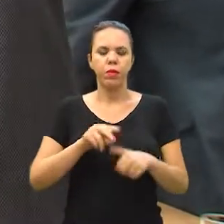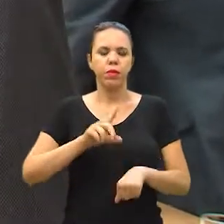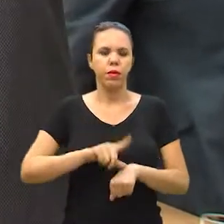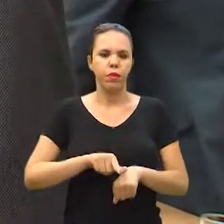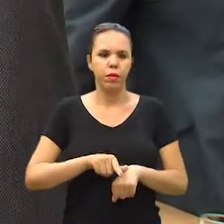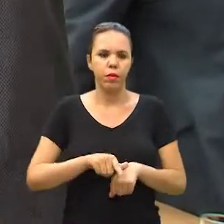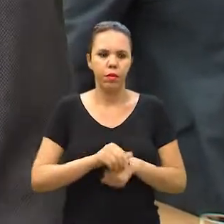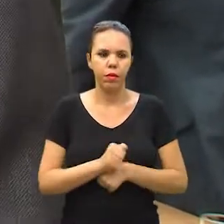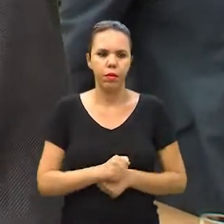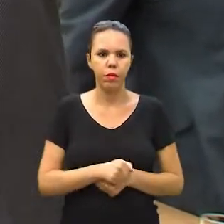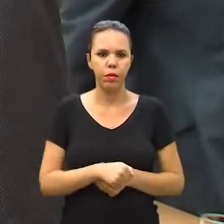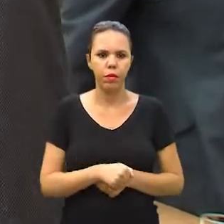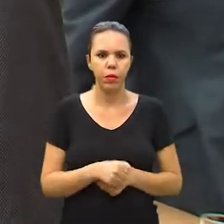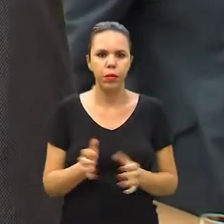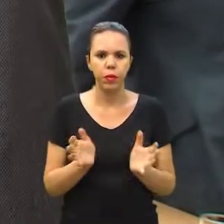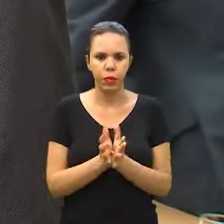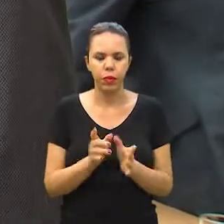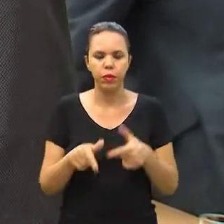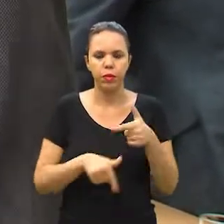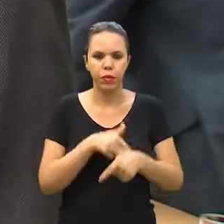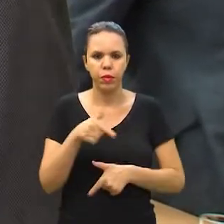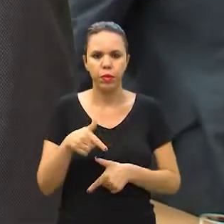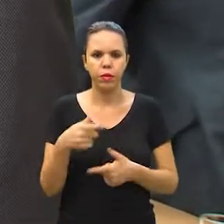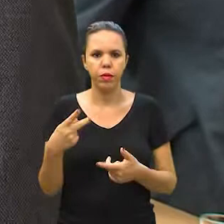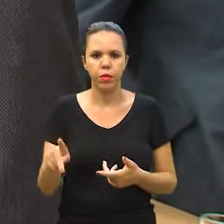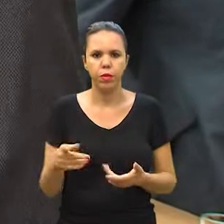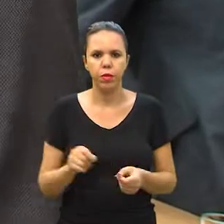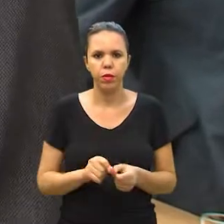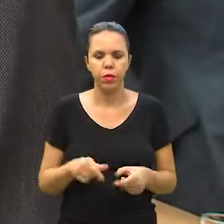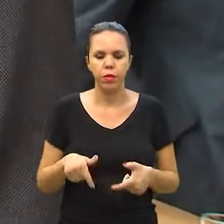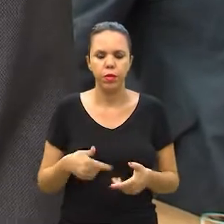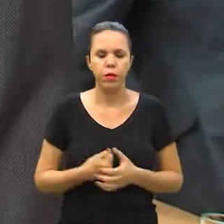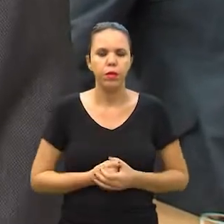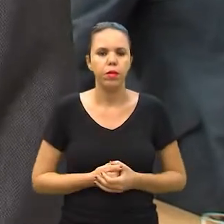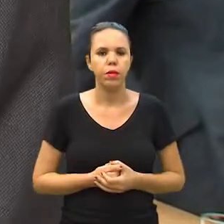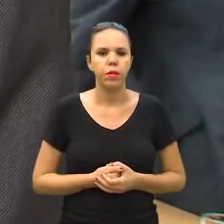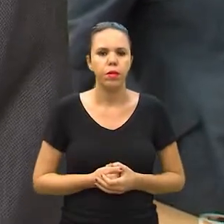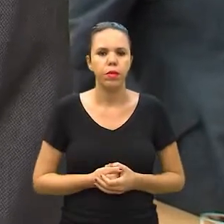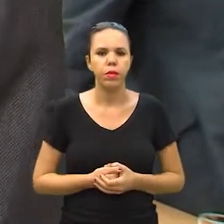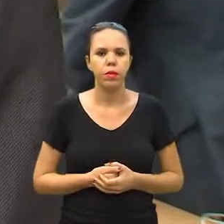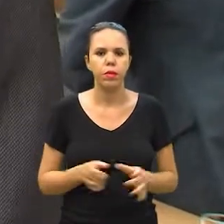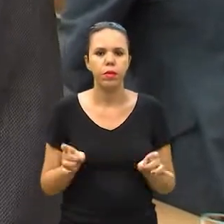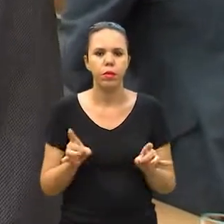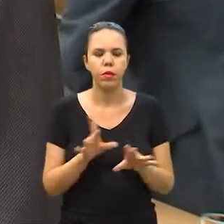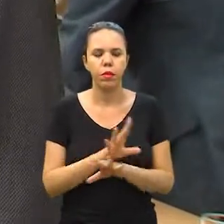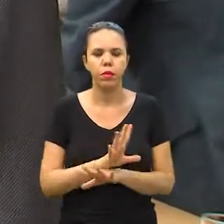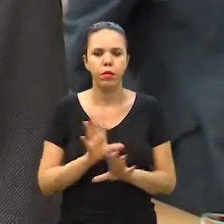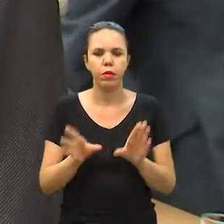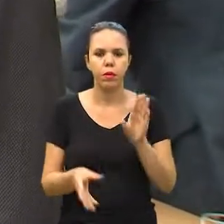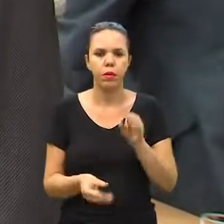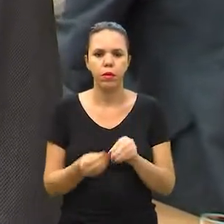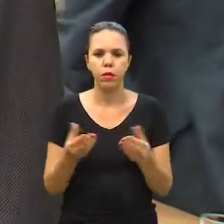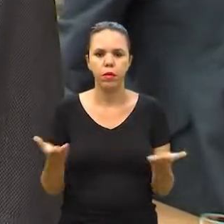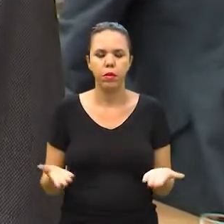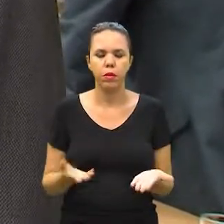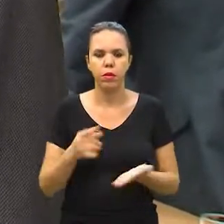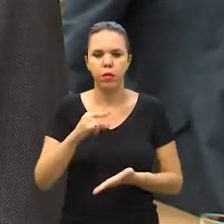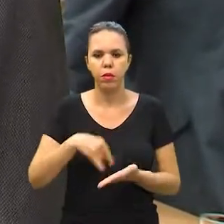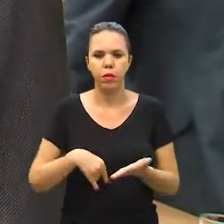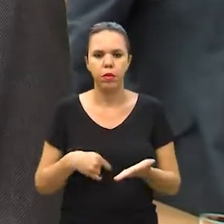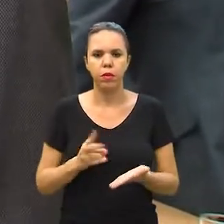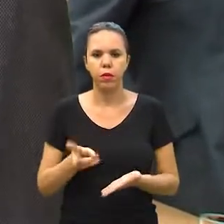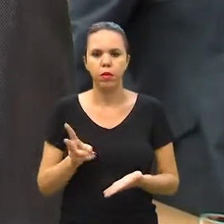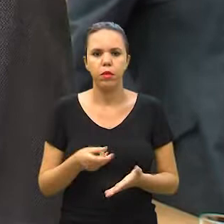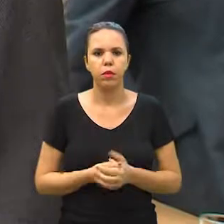conta dos atrasos. Então, eu considero que a comissão tem feito o trabalho dela, fez esse trabalho, e apesar do encerramento com a conclusão agora